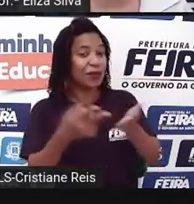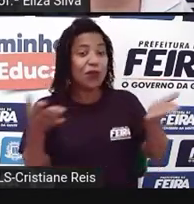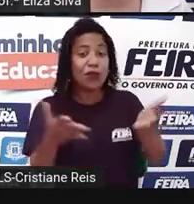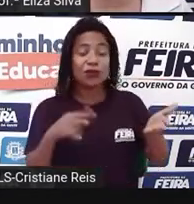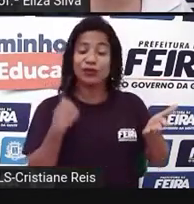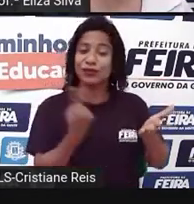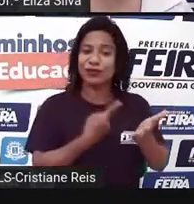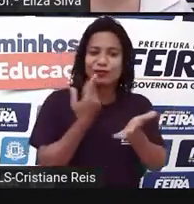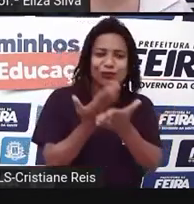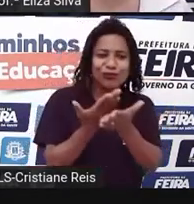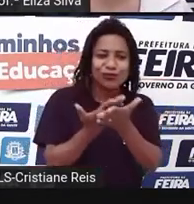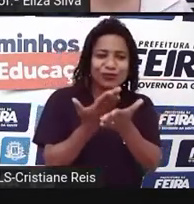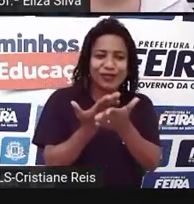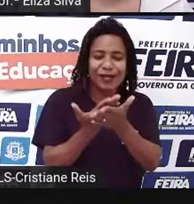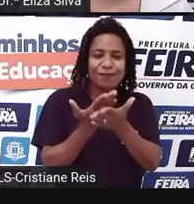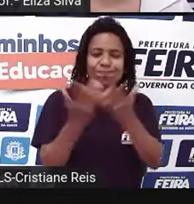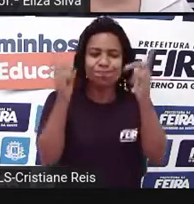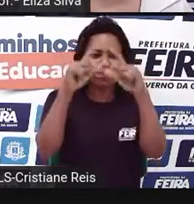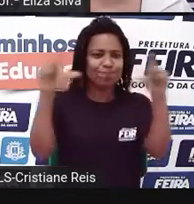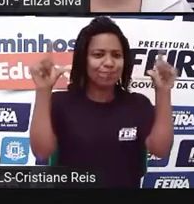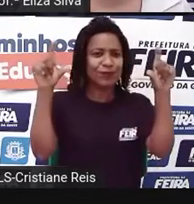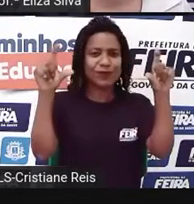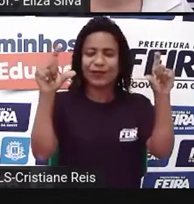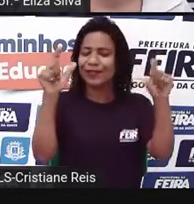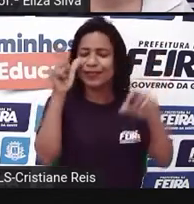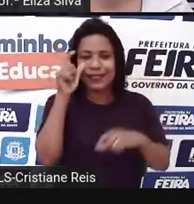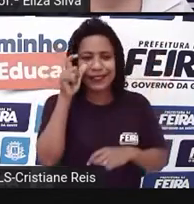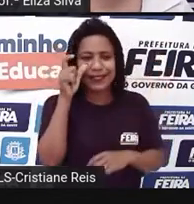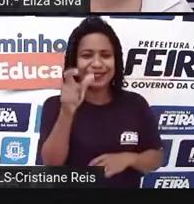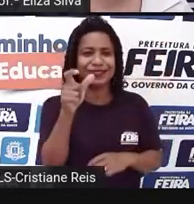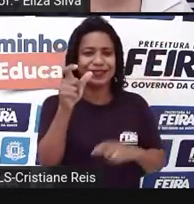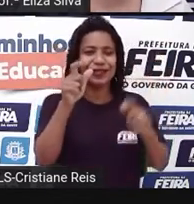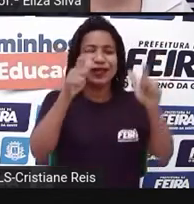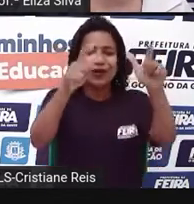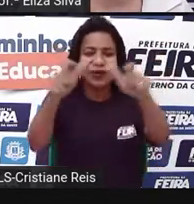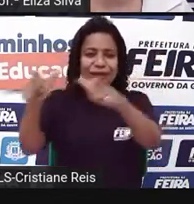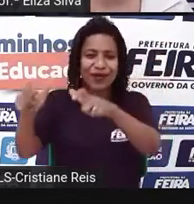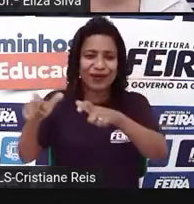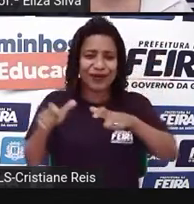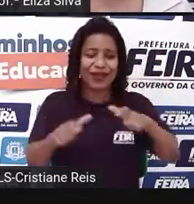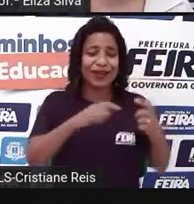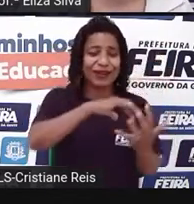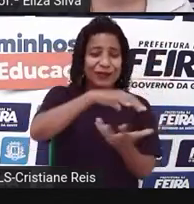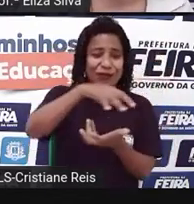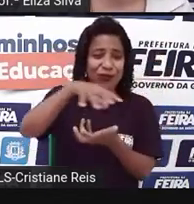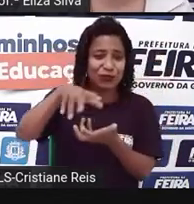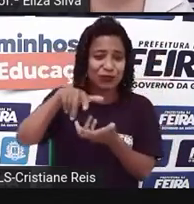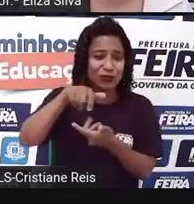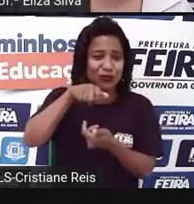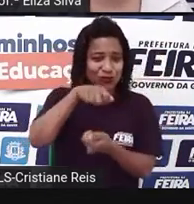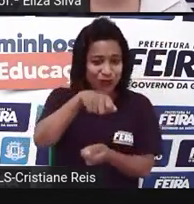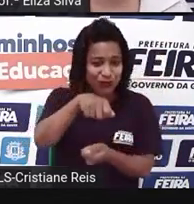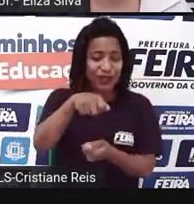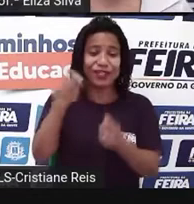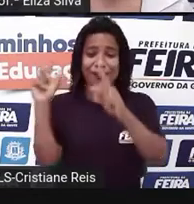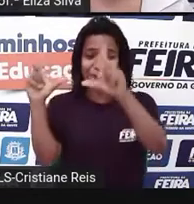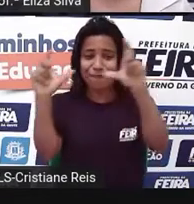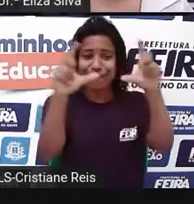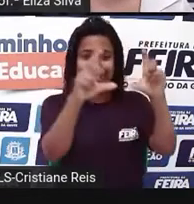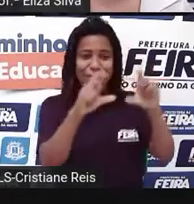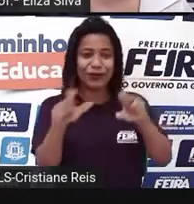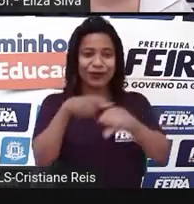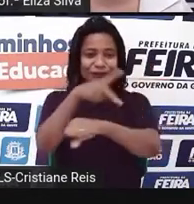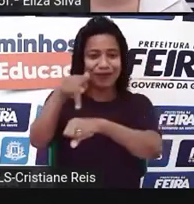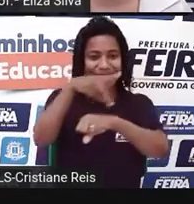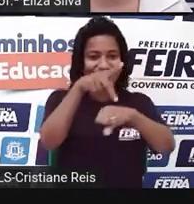tema muito interessante, que são os lugares ao redor do mundo, com foco nos países e